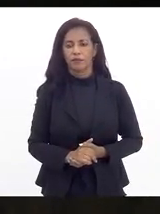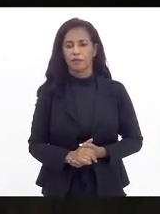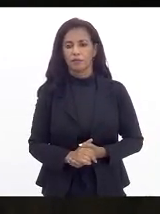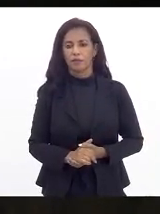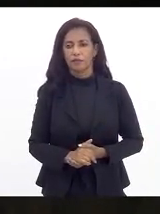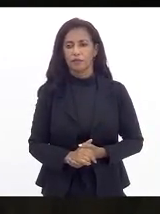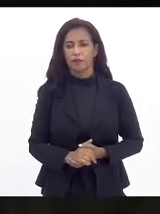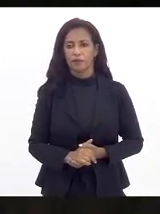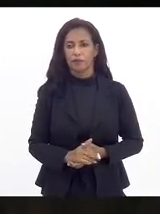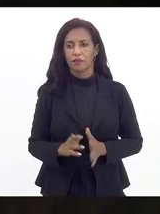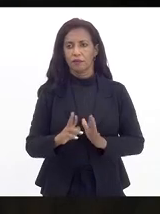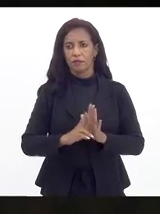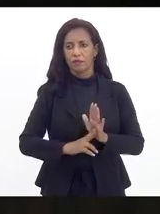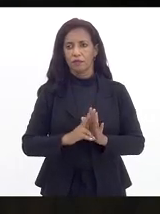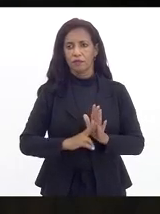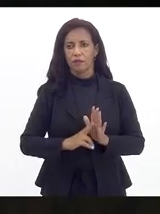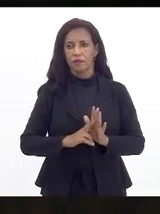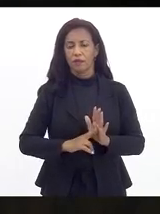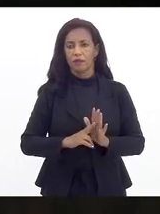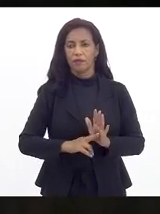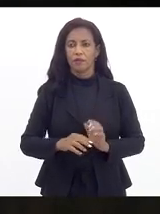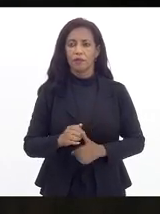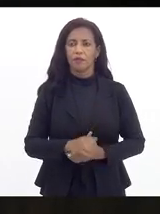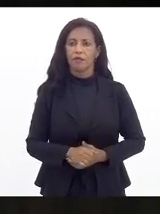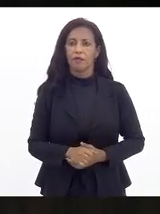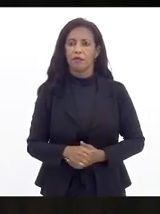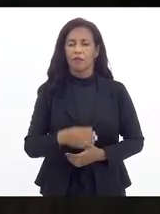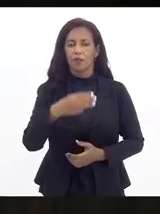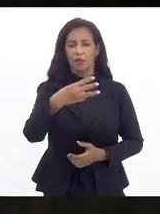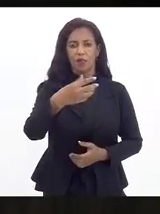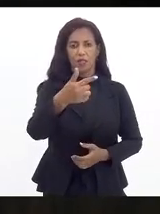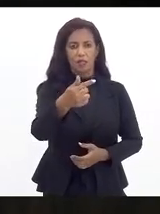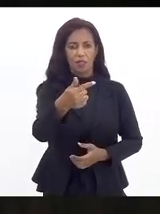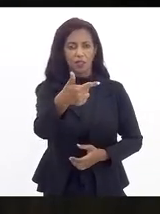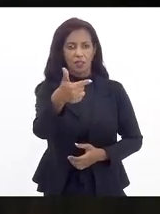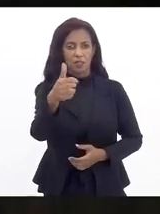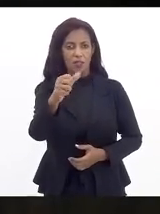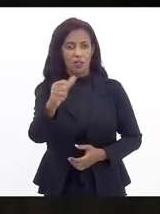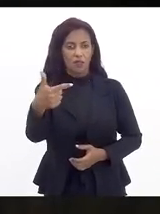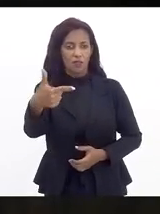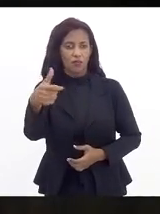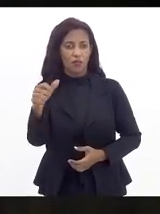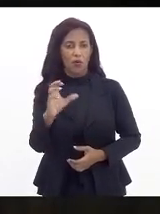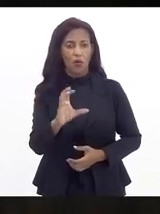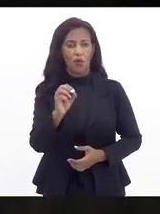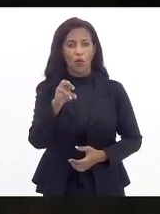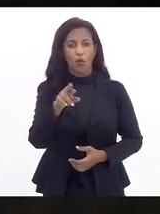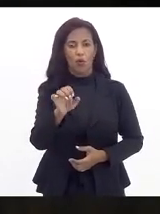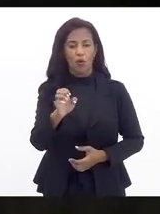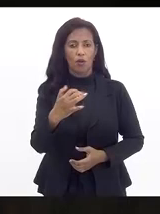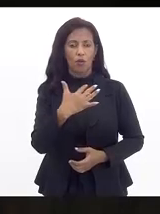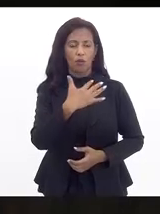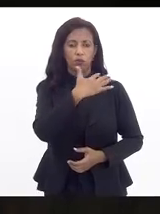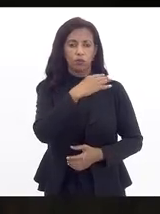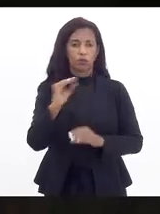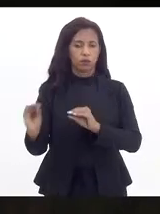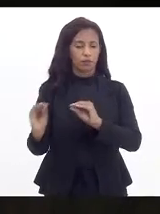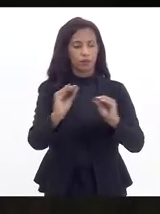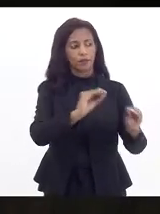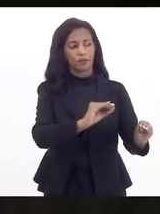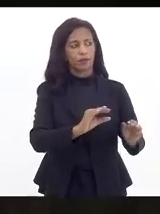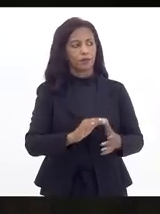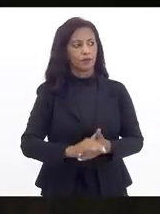Sobre a mesa, requerimento, requer inclusão na ordem do dia do projeto de lei 3719-21, deputado Coronel Salema. Senhores que aprovam, permaneçam como estão,